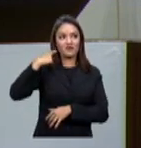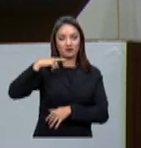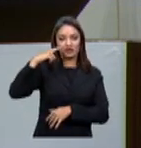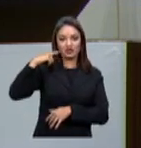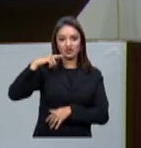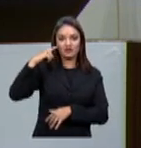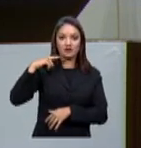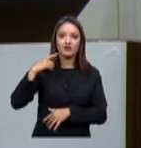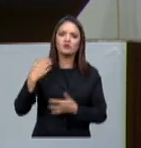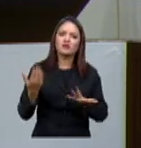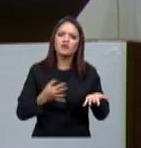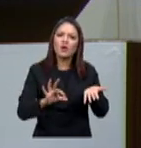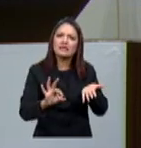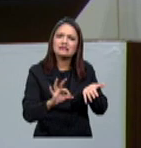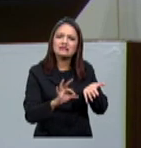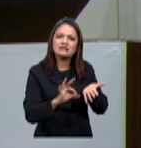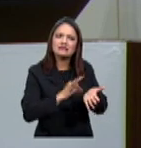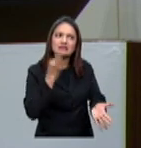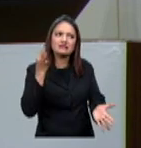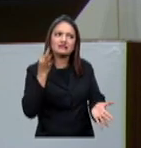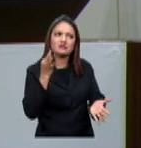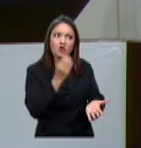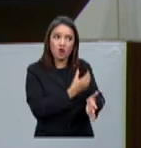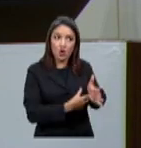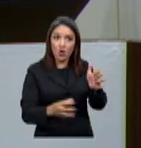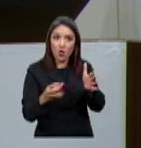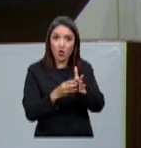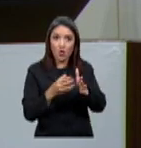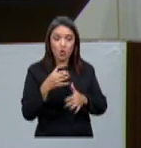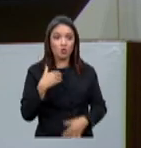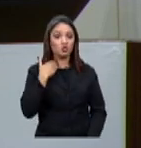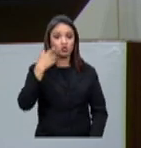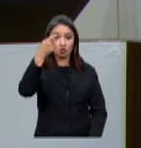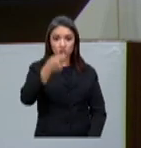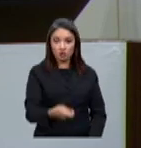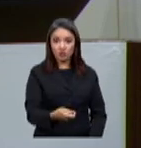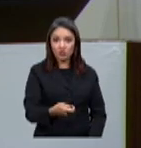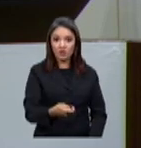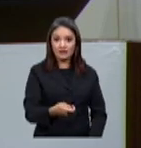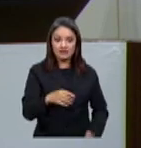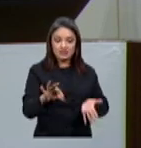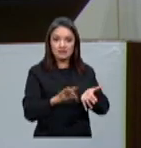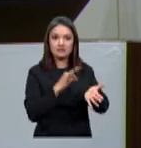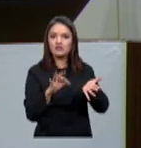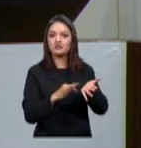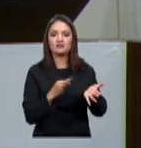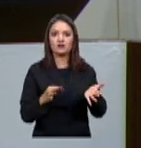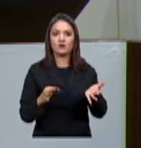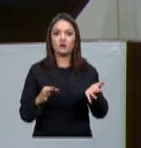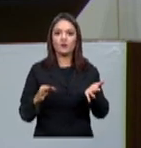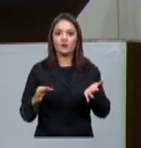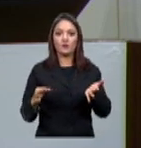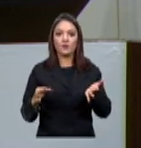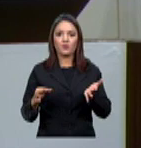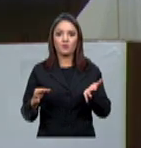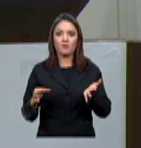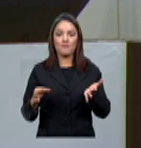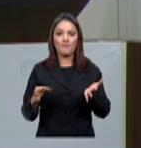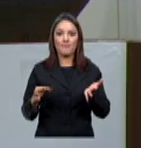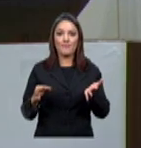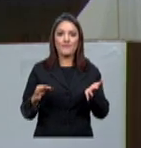as inscrições para concurso de Juiz no nosso estado que